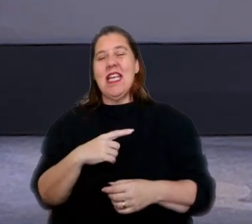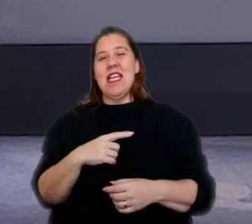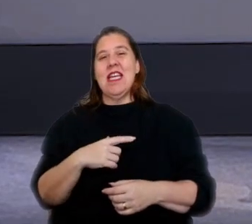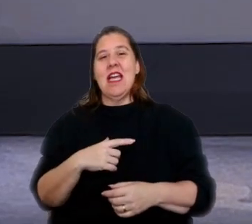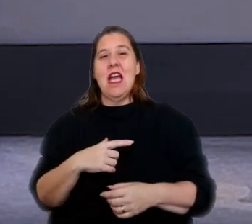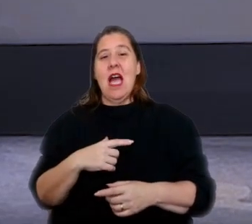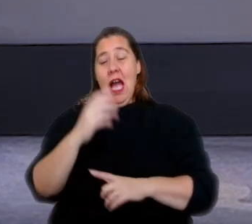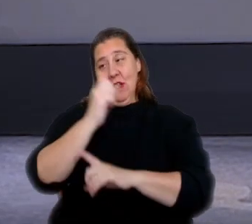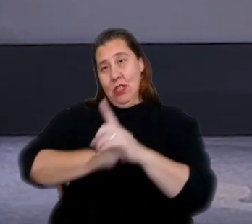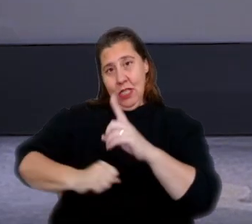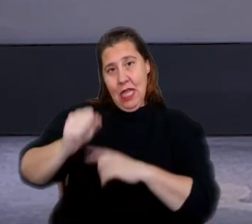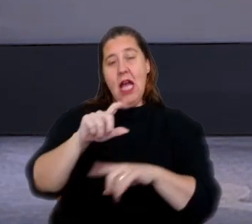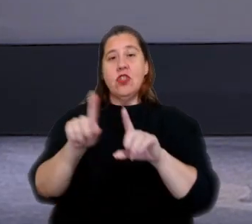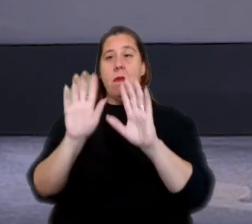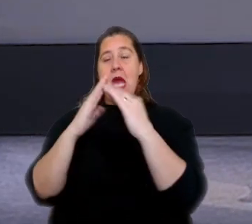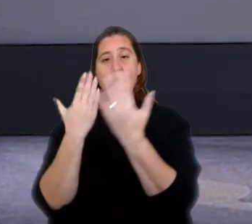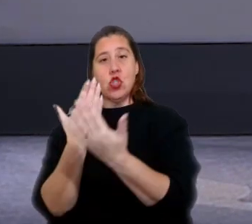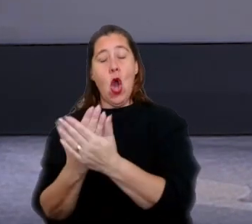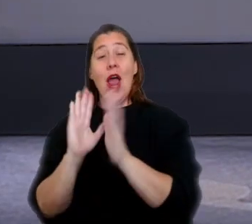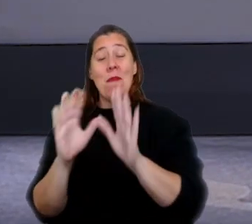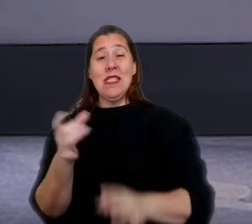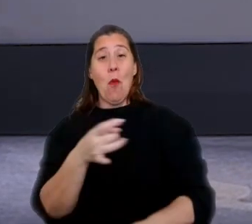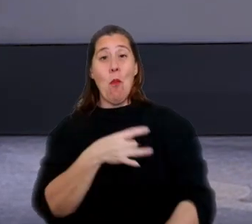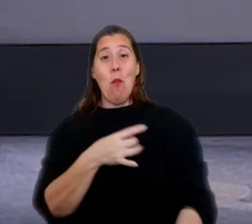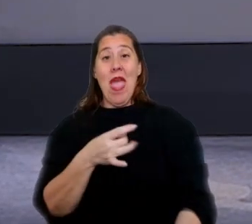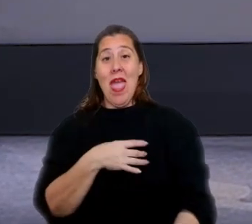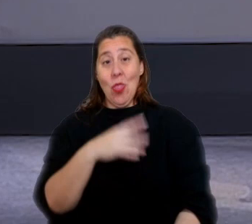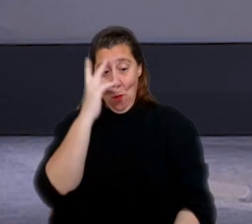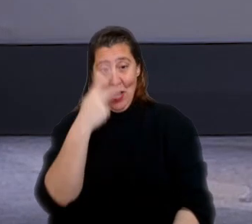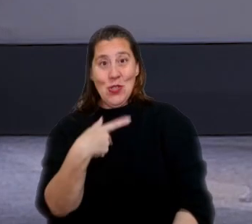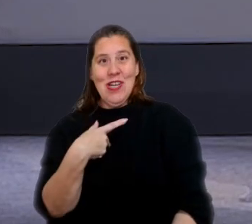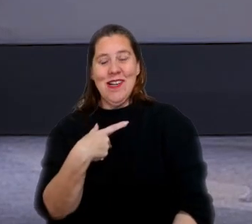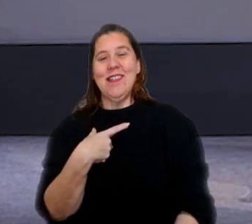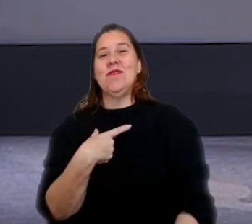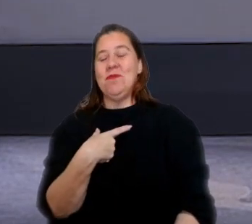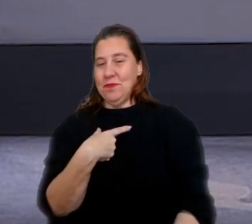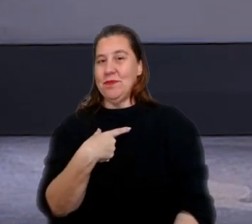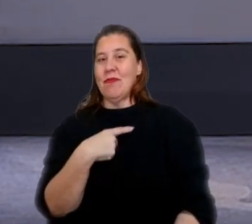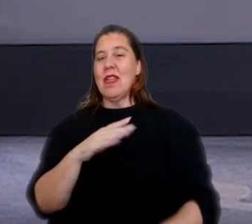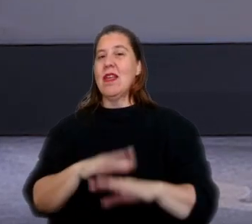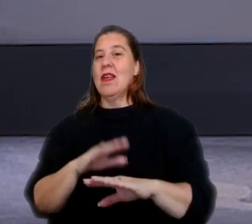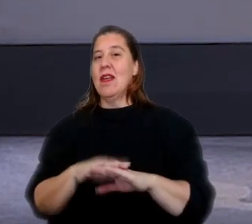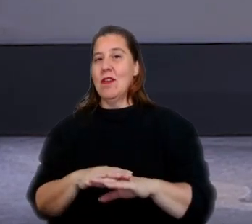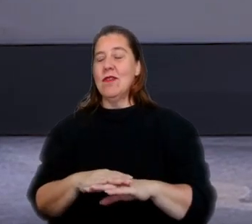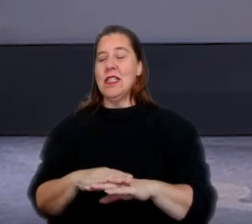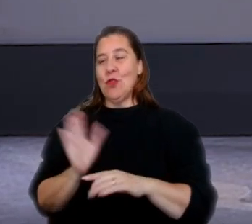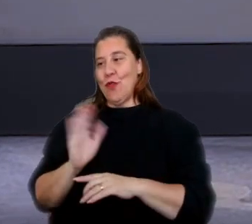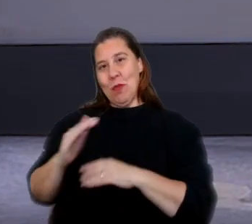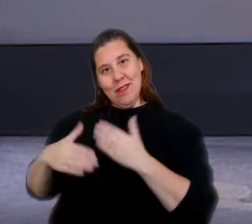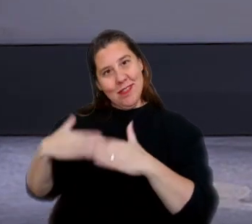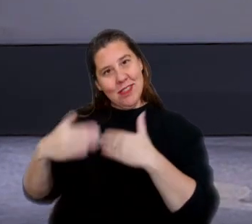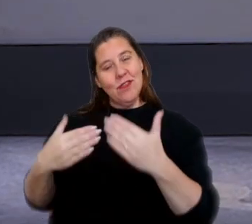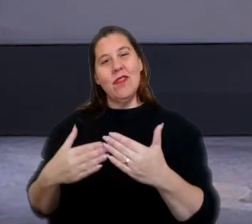existe a pressão da sociedade, existe o que eles sofrem na escola, mas mais do que isso é o medo deles em relação a eles mesmos que faz a